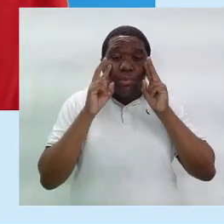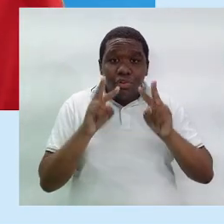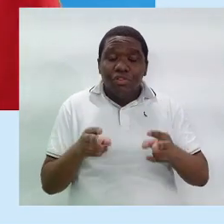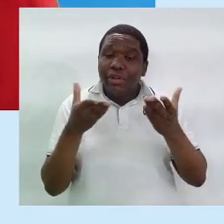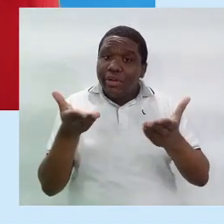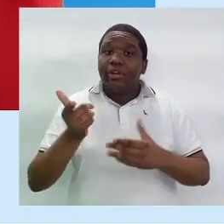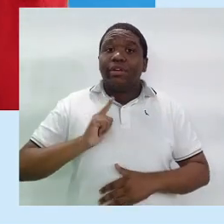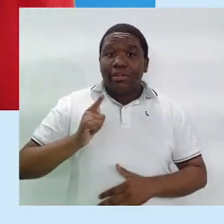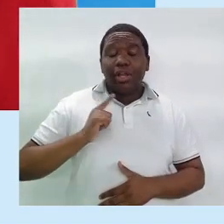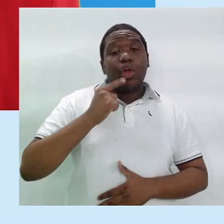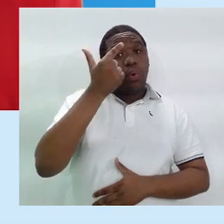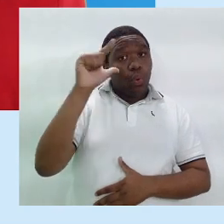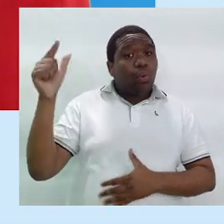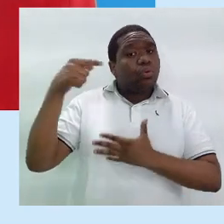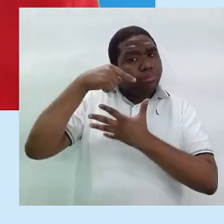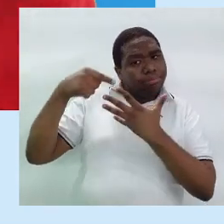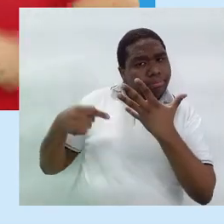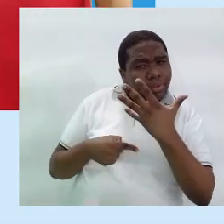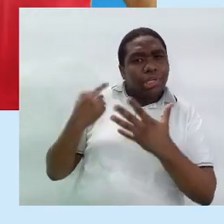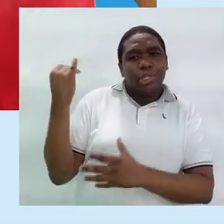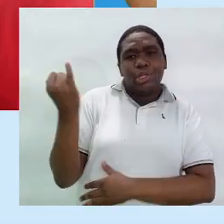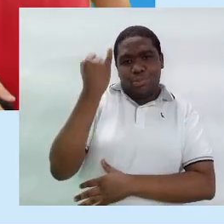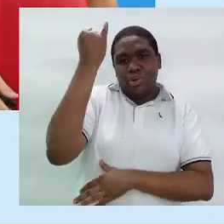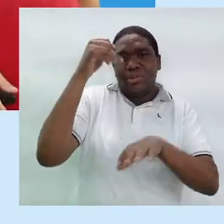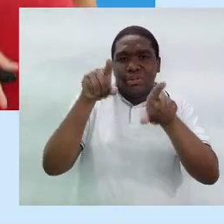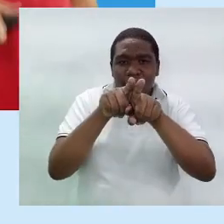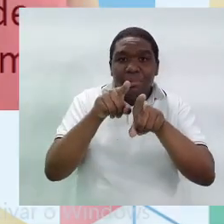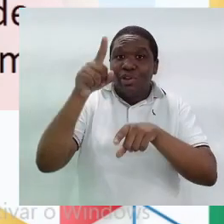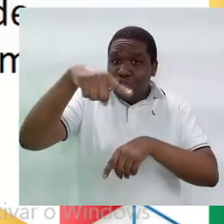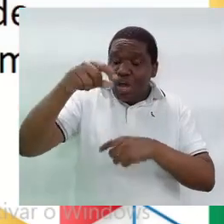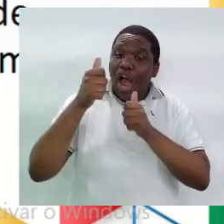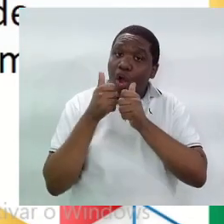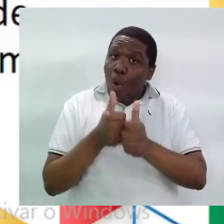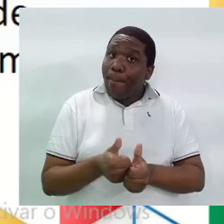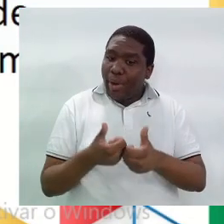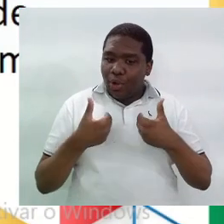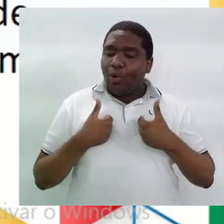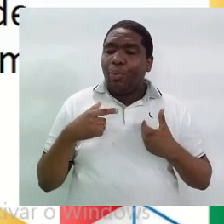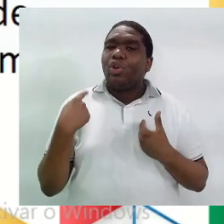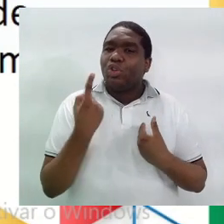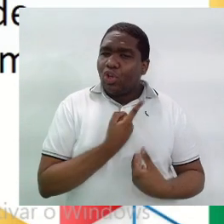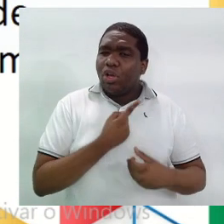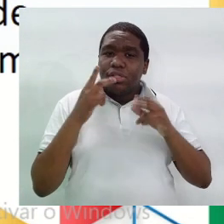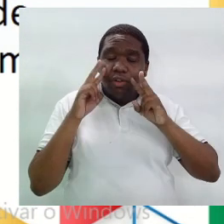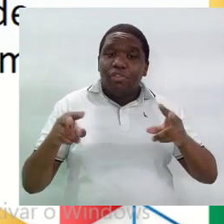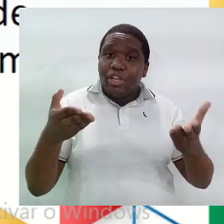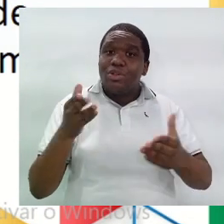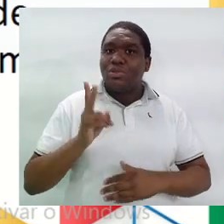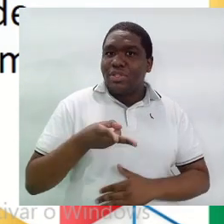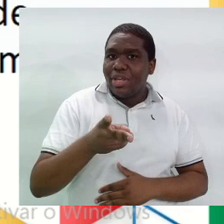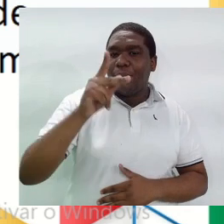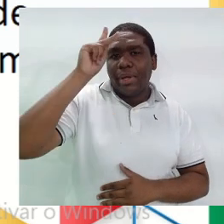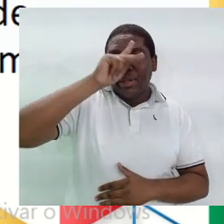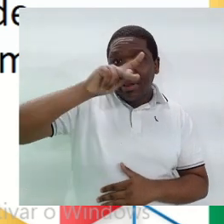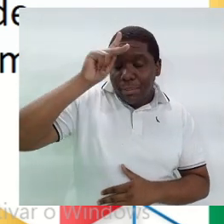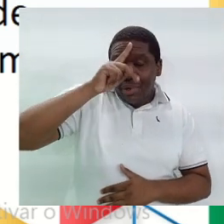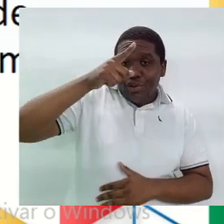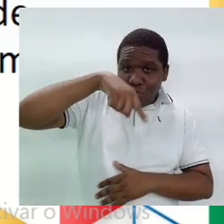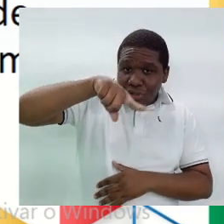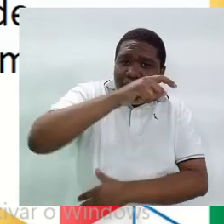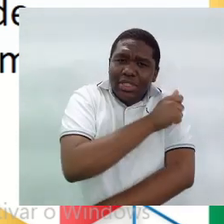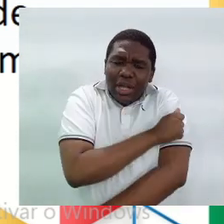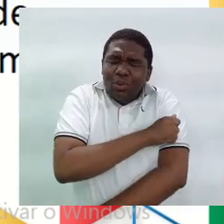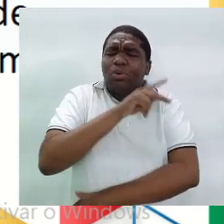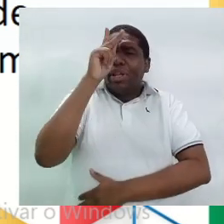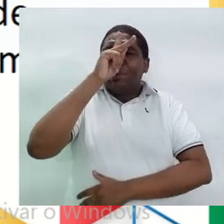aqui? Temos outros pontos importantes. Acompanhe comigo e observando sempre, lembrando sempre, estudante, que